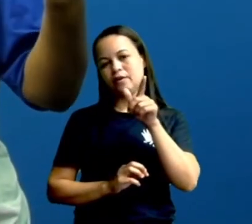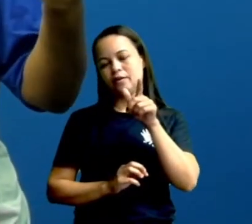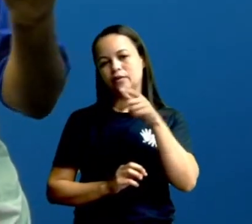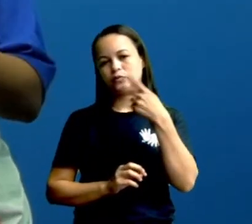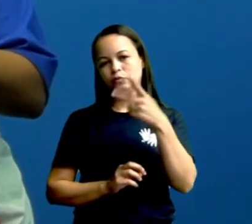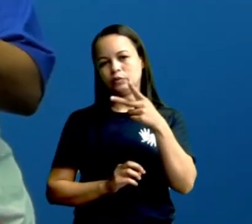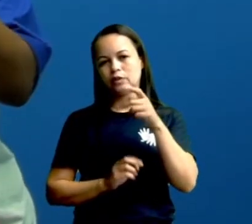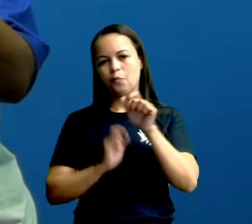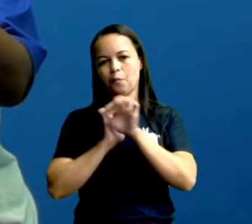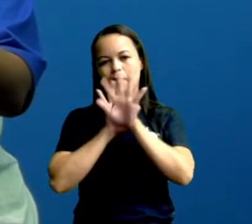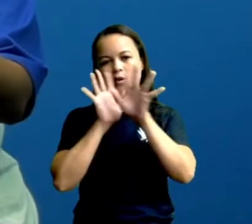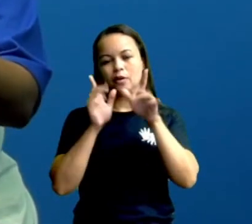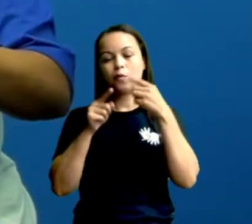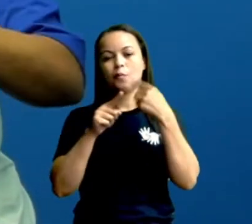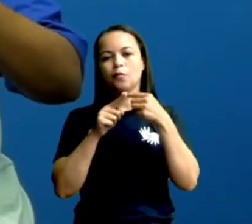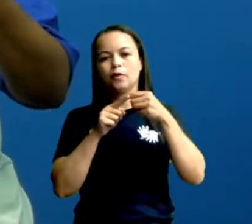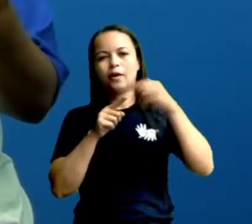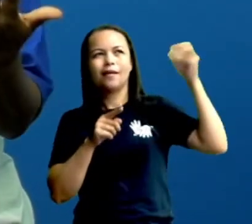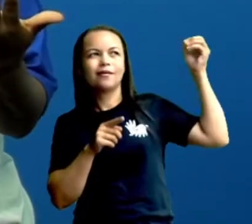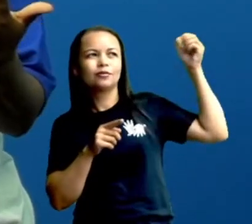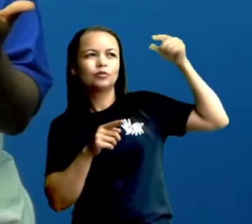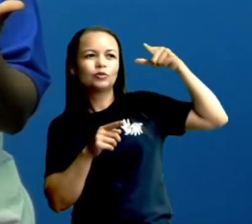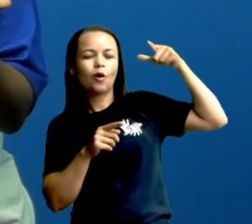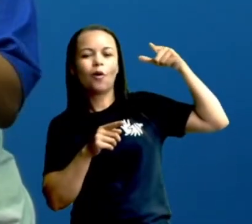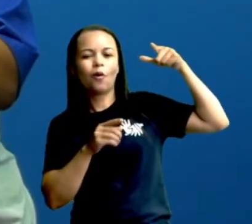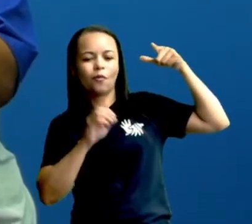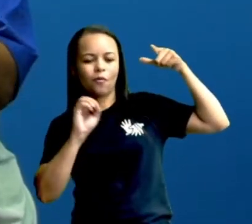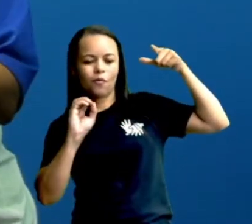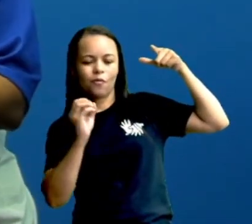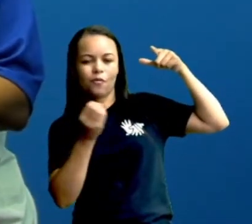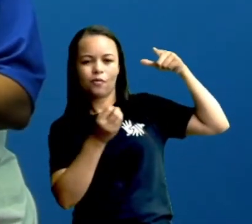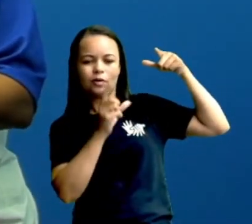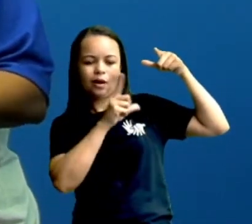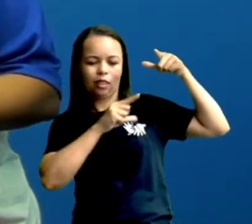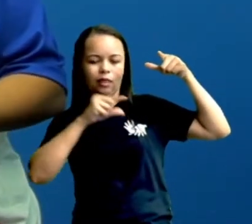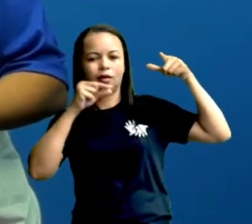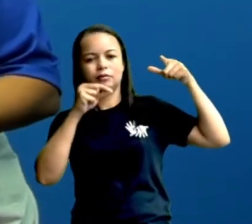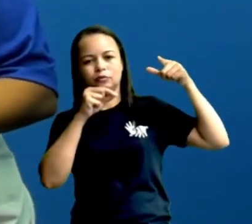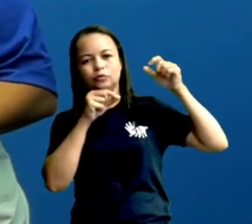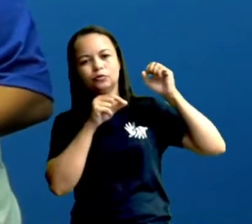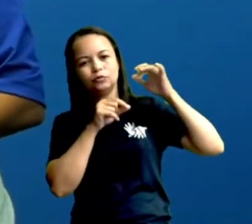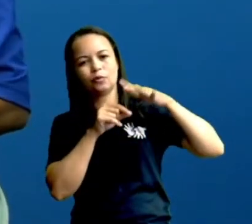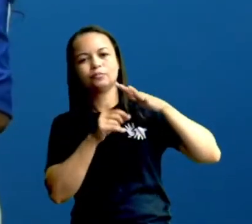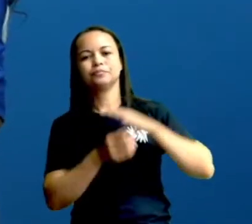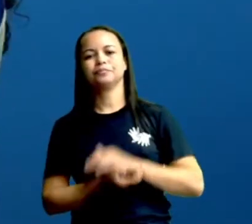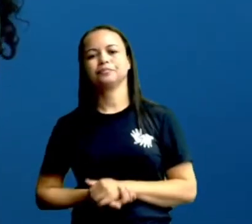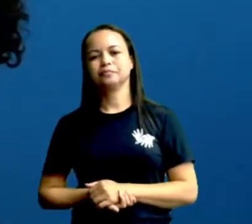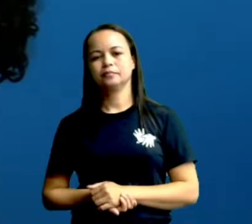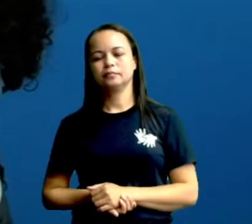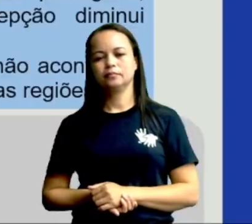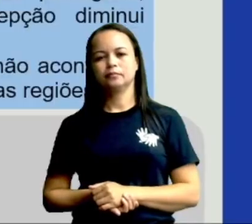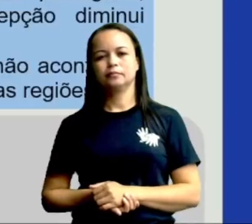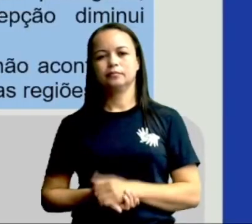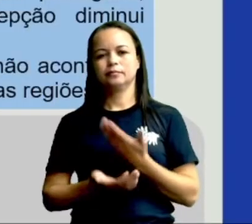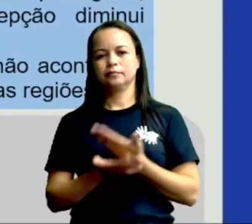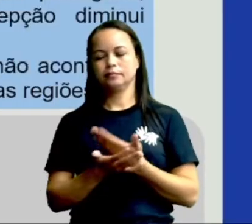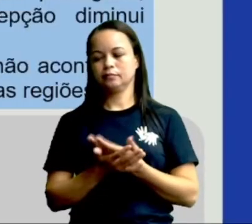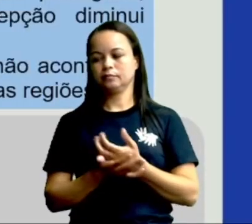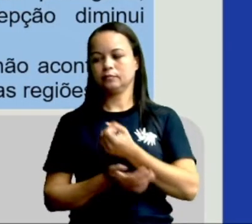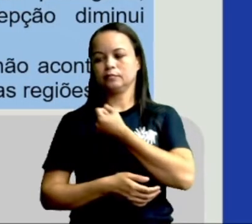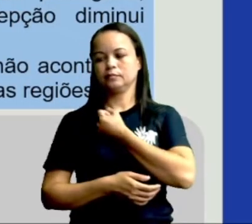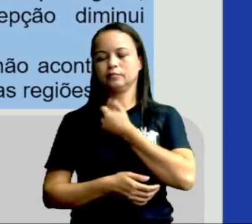seu brilho, porque ela reflete, na verdade, ela reflete o brilho do Sol. Na aula de